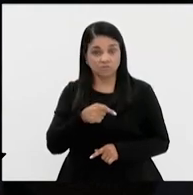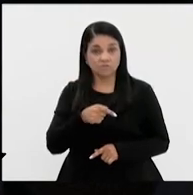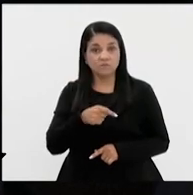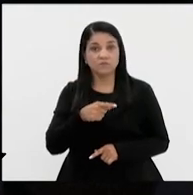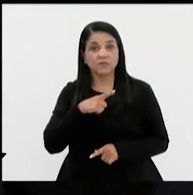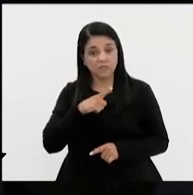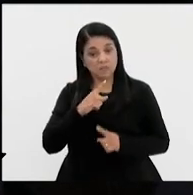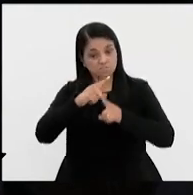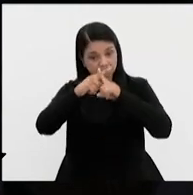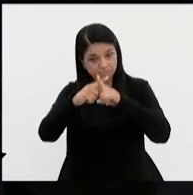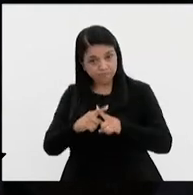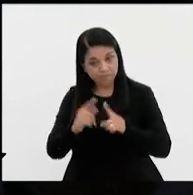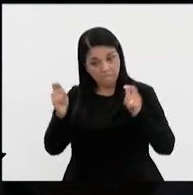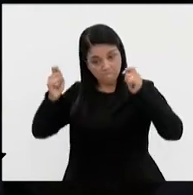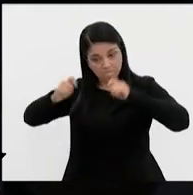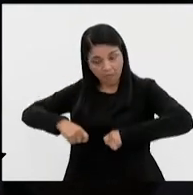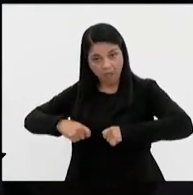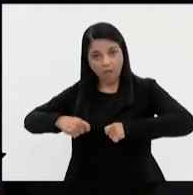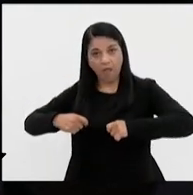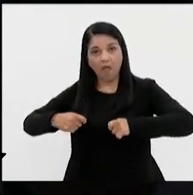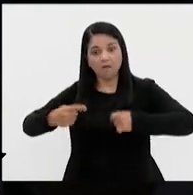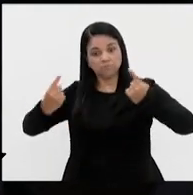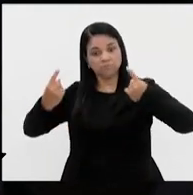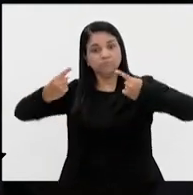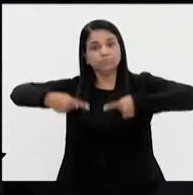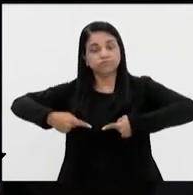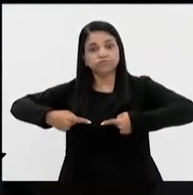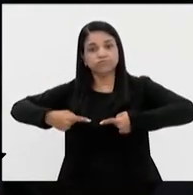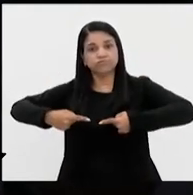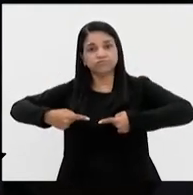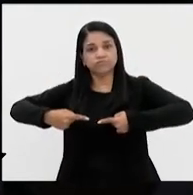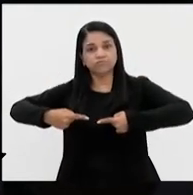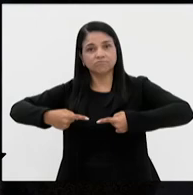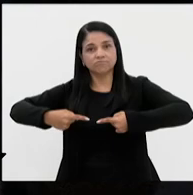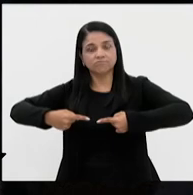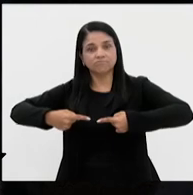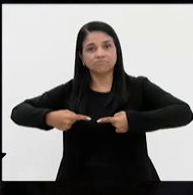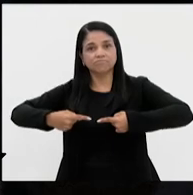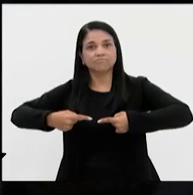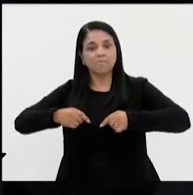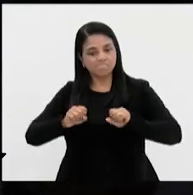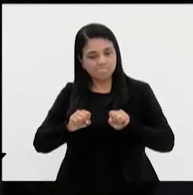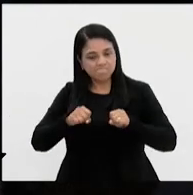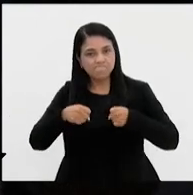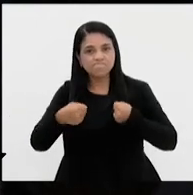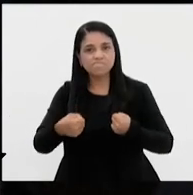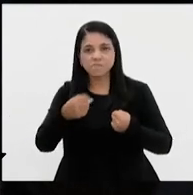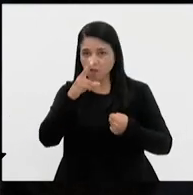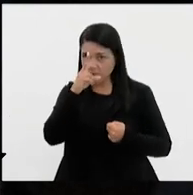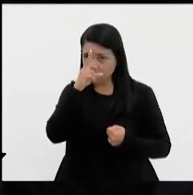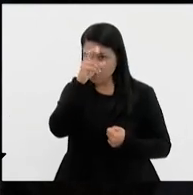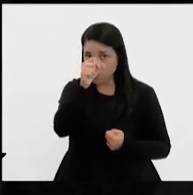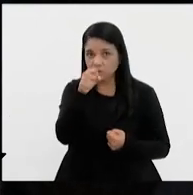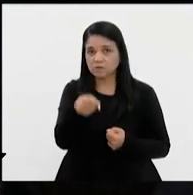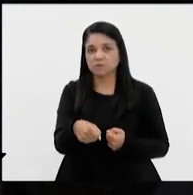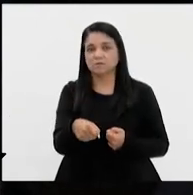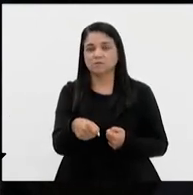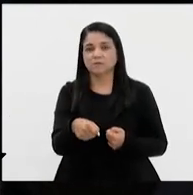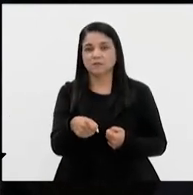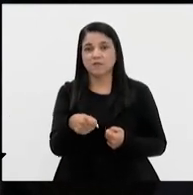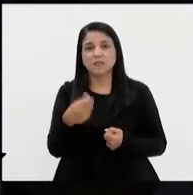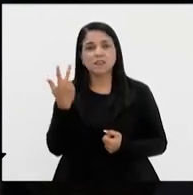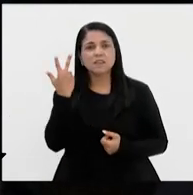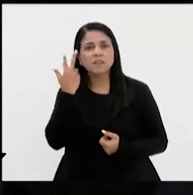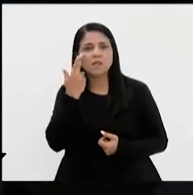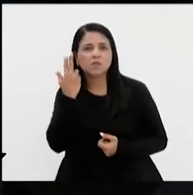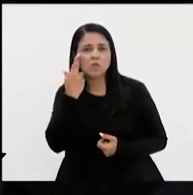capacidade competitiva maior, tanto para resistência quanto para força. É da